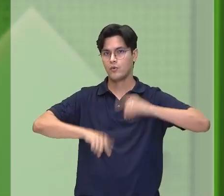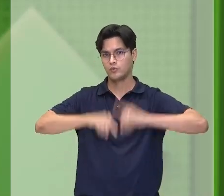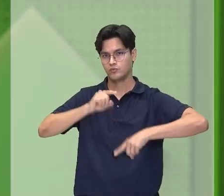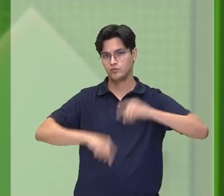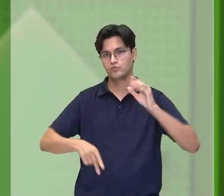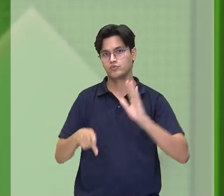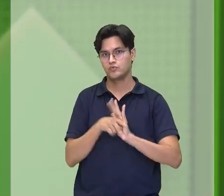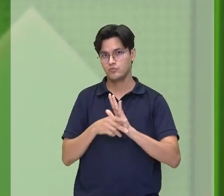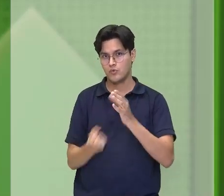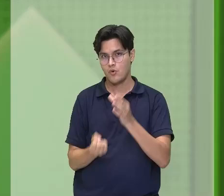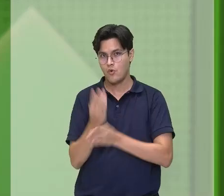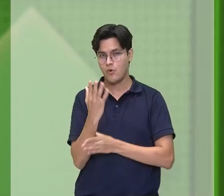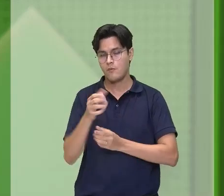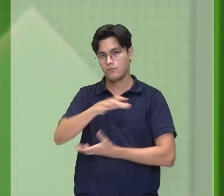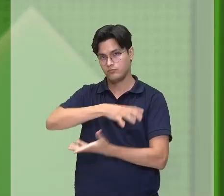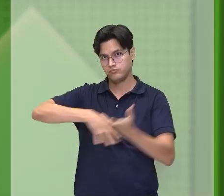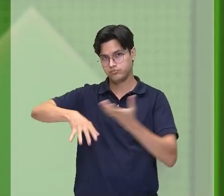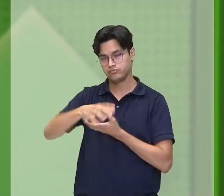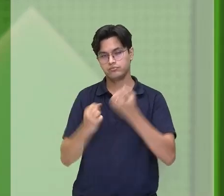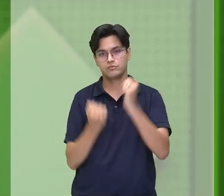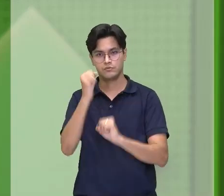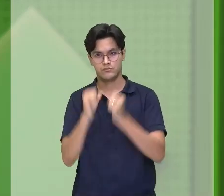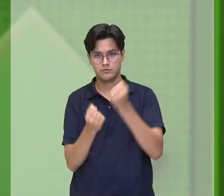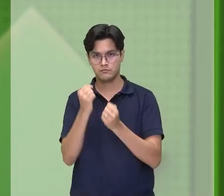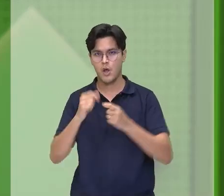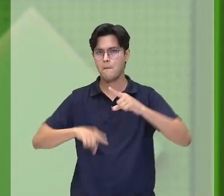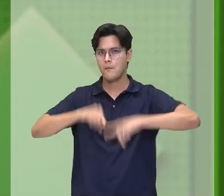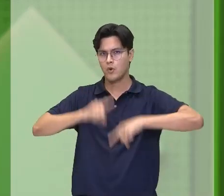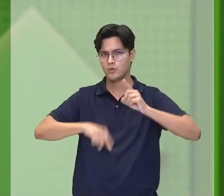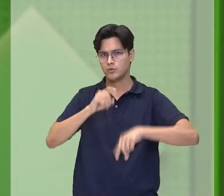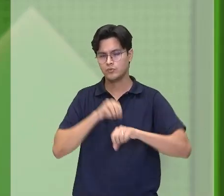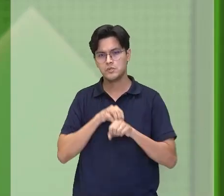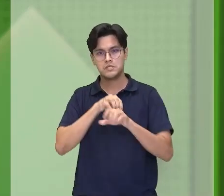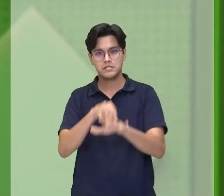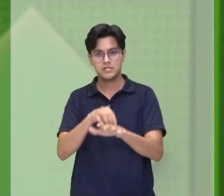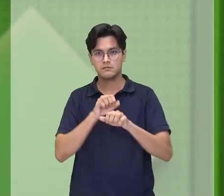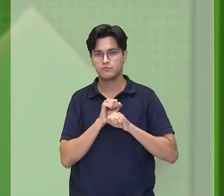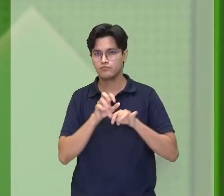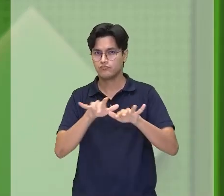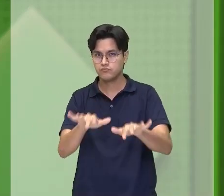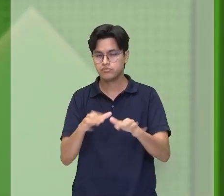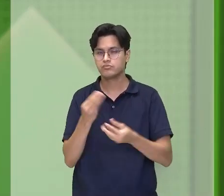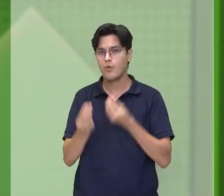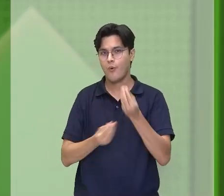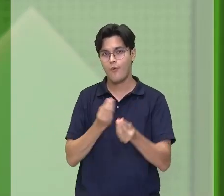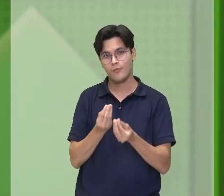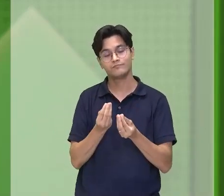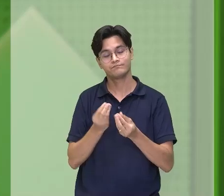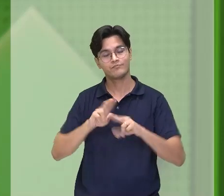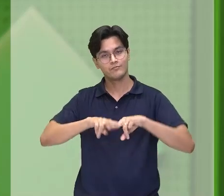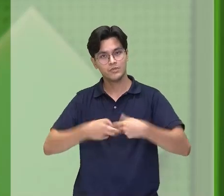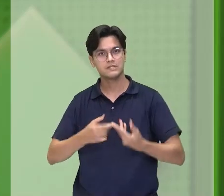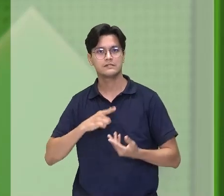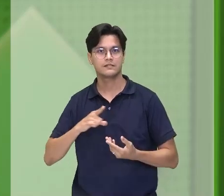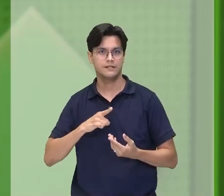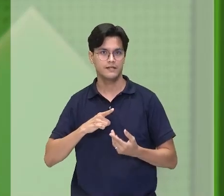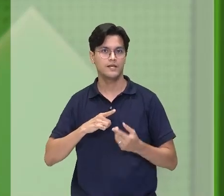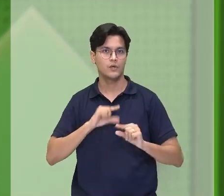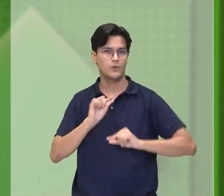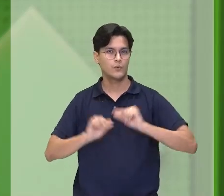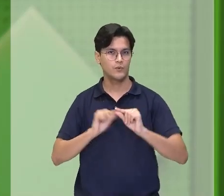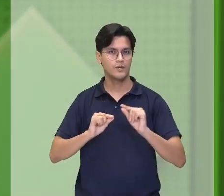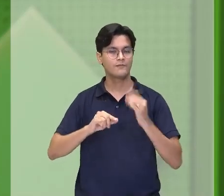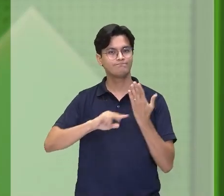Revolução Industrial. Então, por isso que ele teve ali um impacto, né, e o carvão mineral ficou como